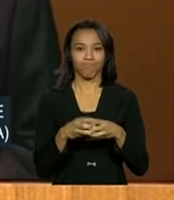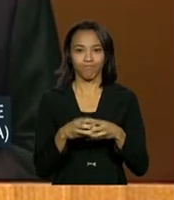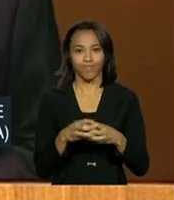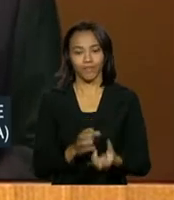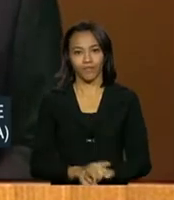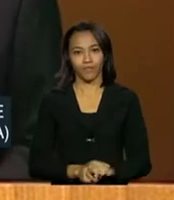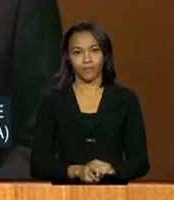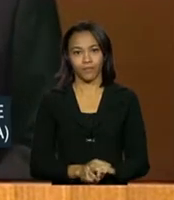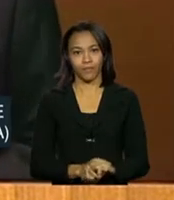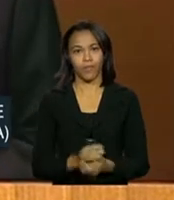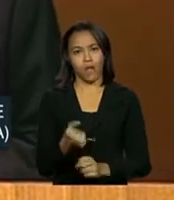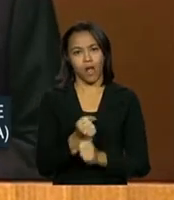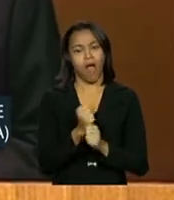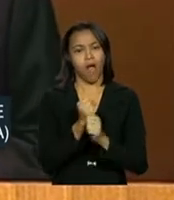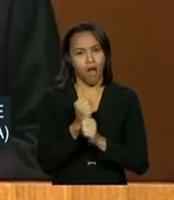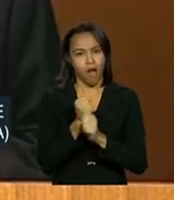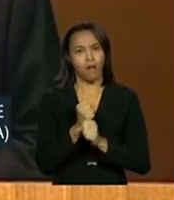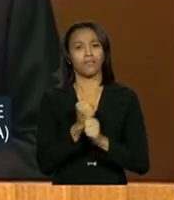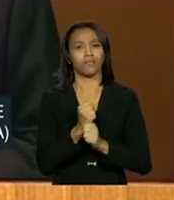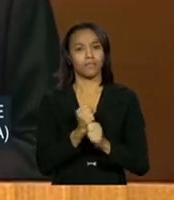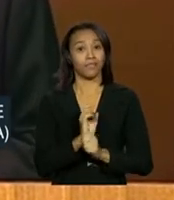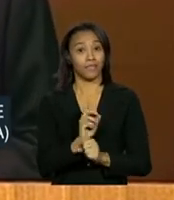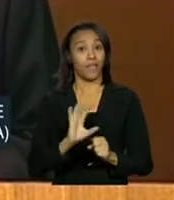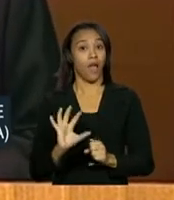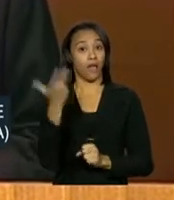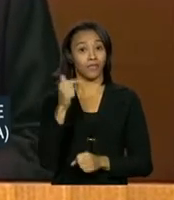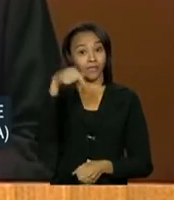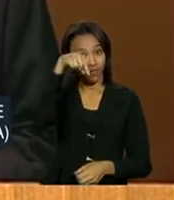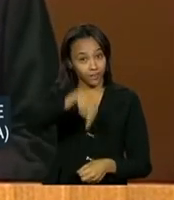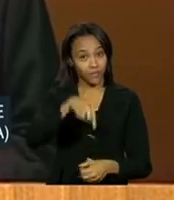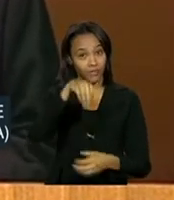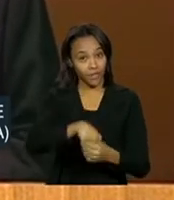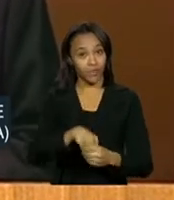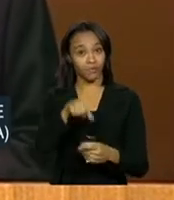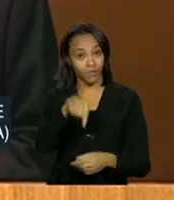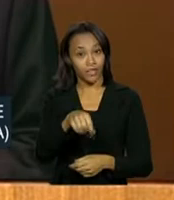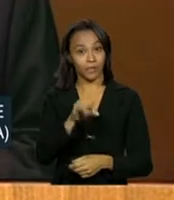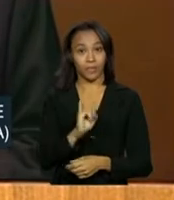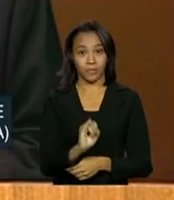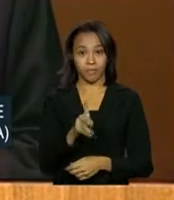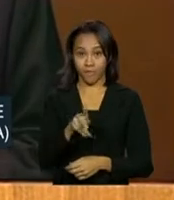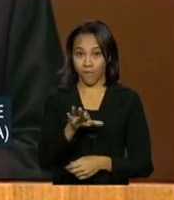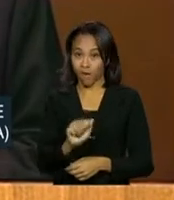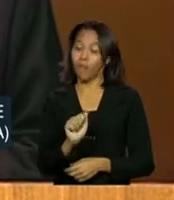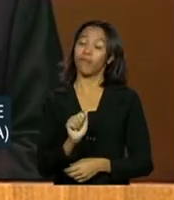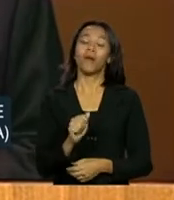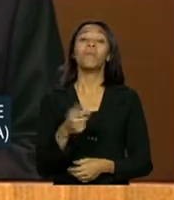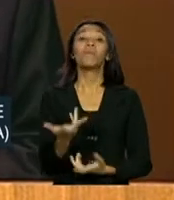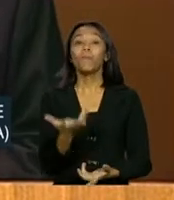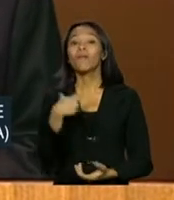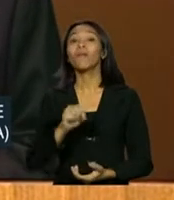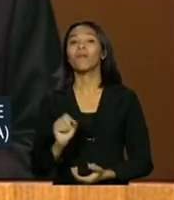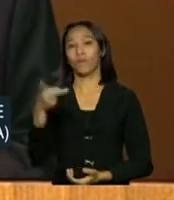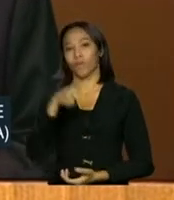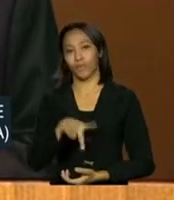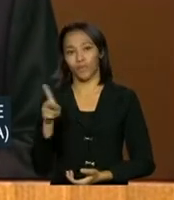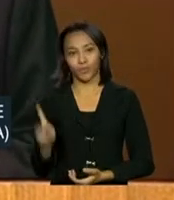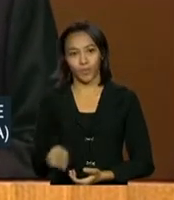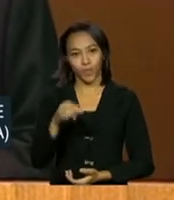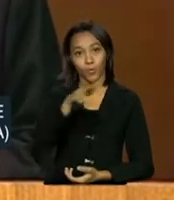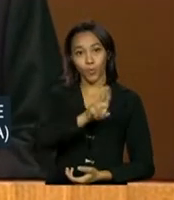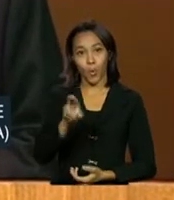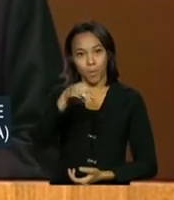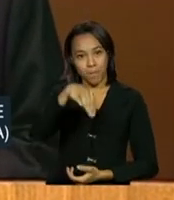executado durante alguns anos nesta instituição pelo professor